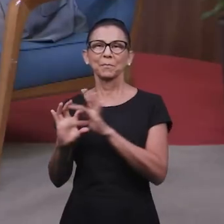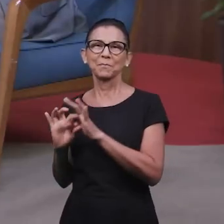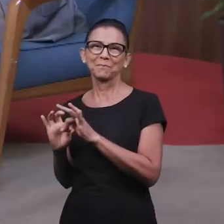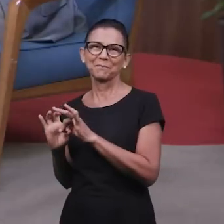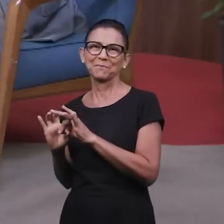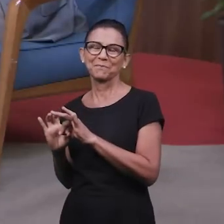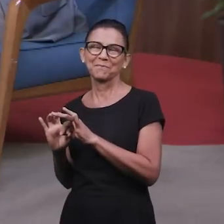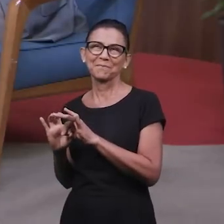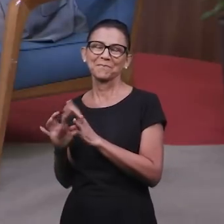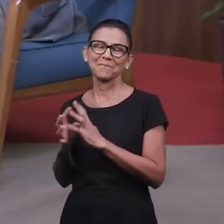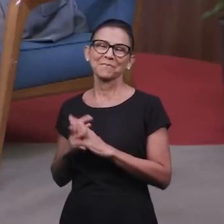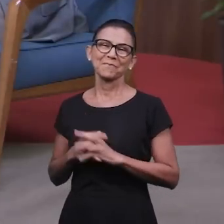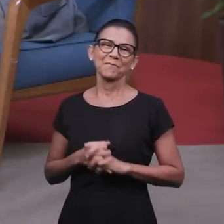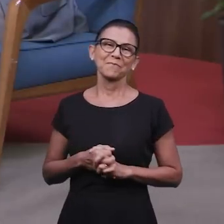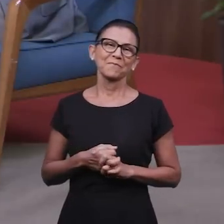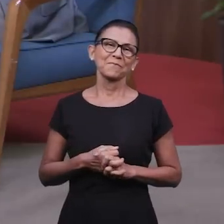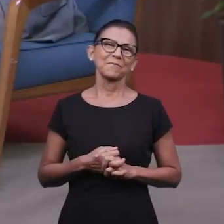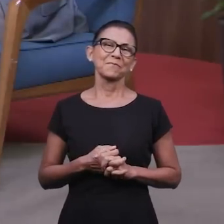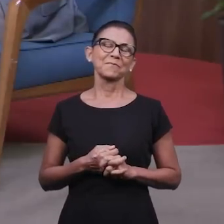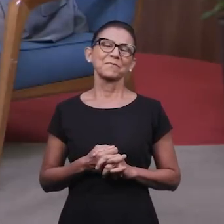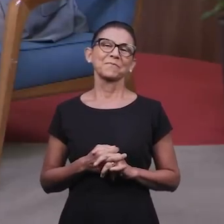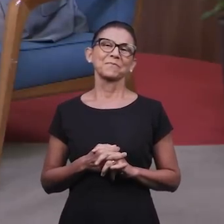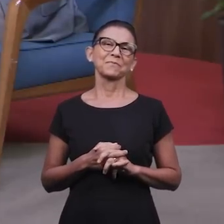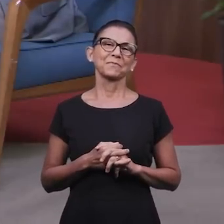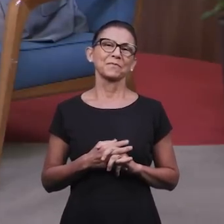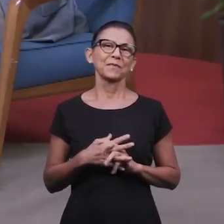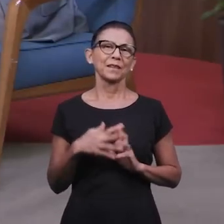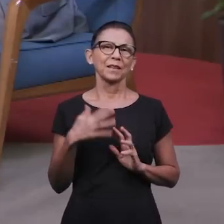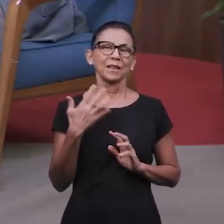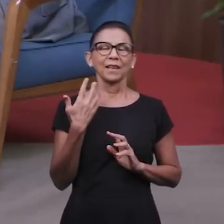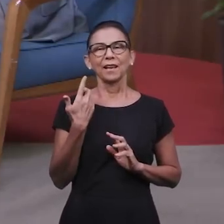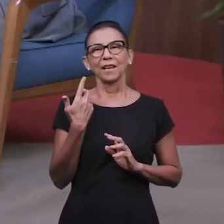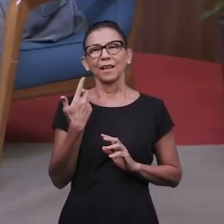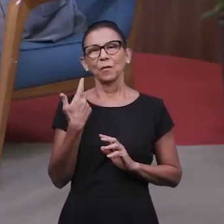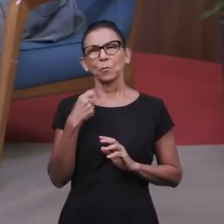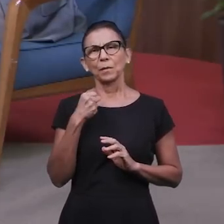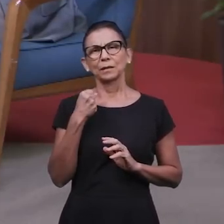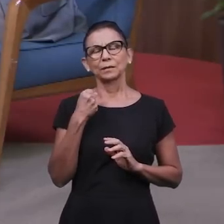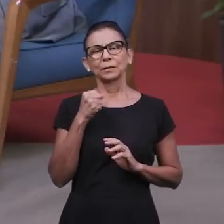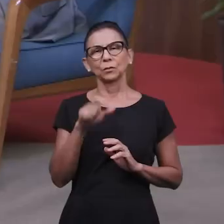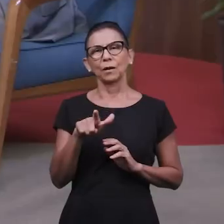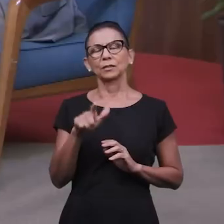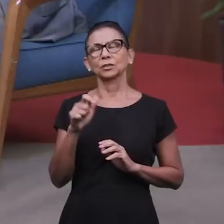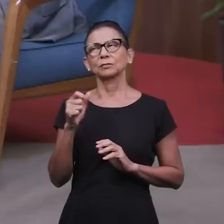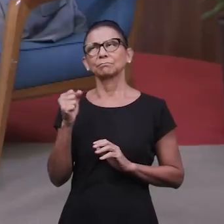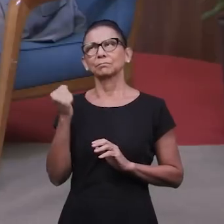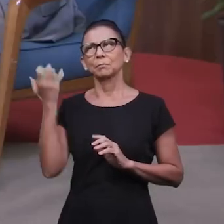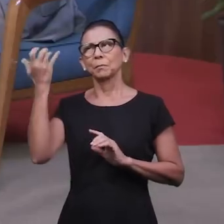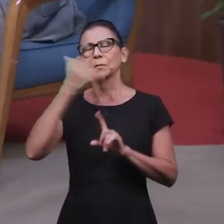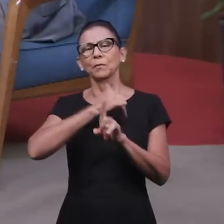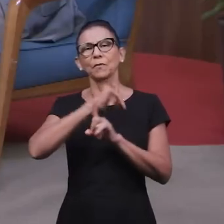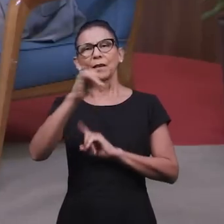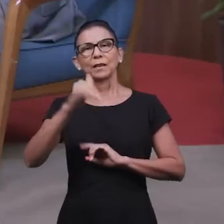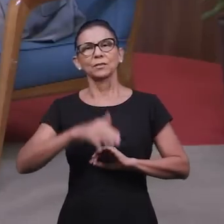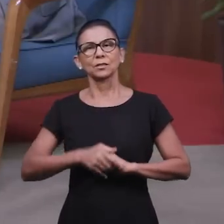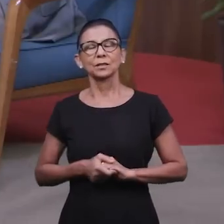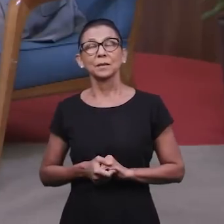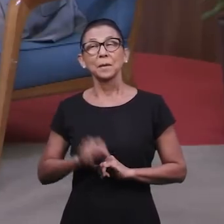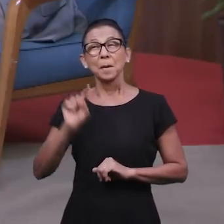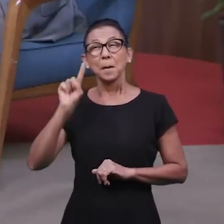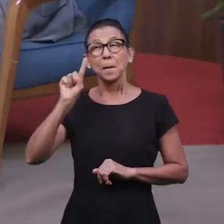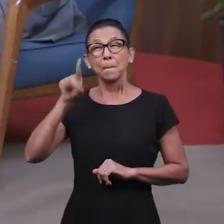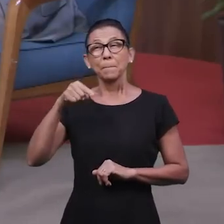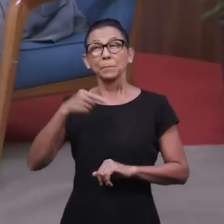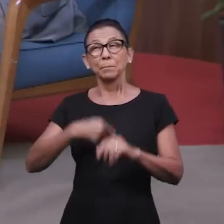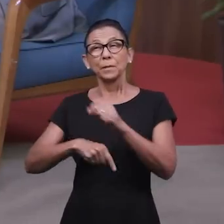linguagem profética, não é, Josias, extraordinária. 1000 anos antes de Jesus, né,